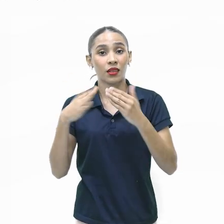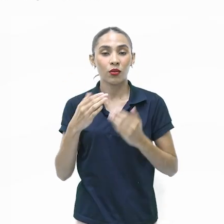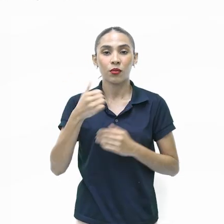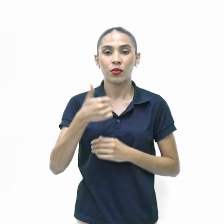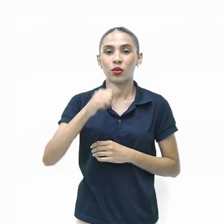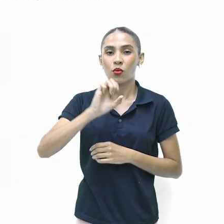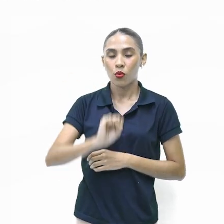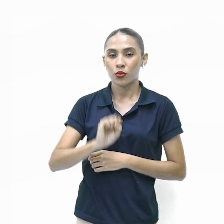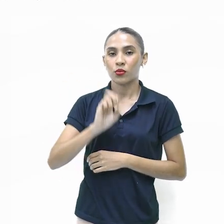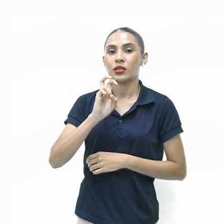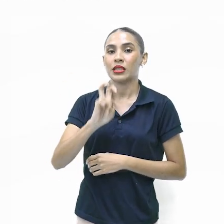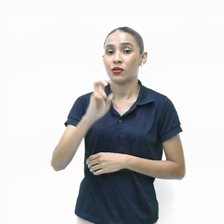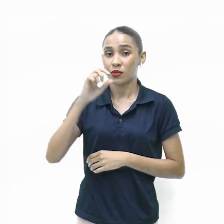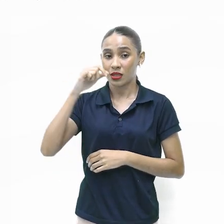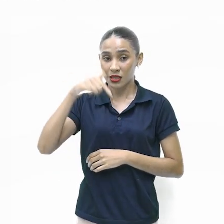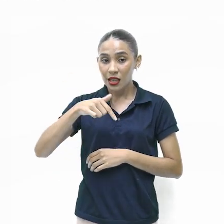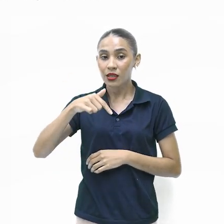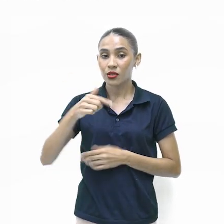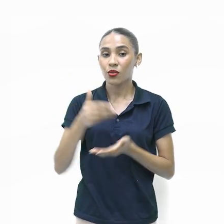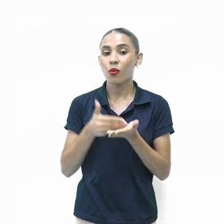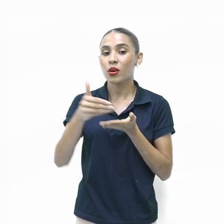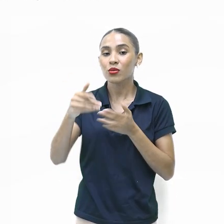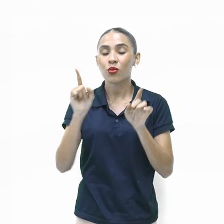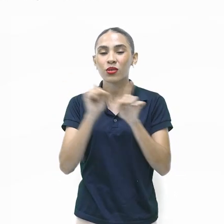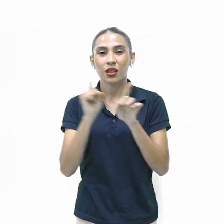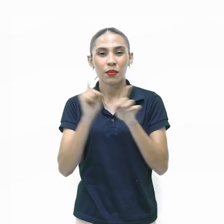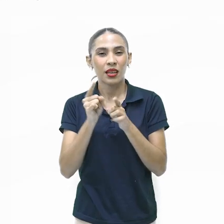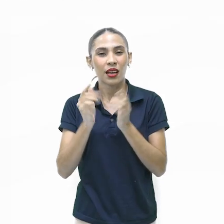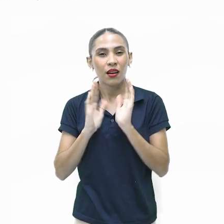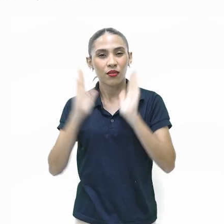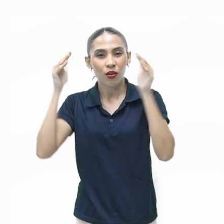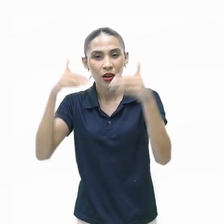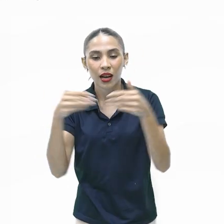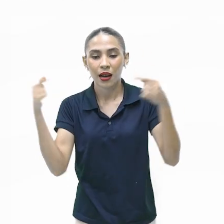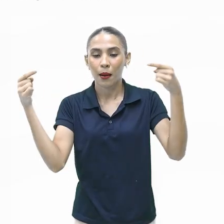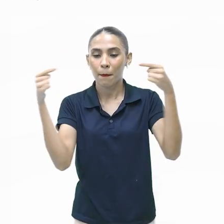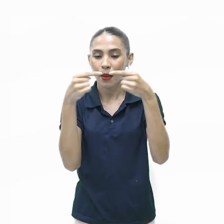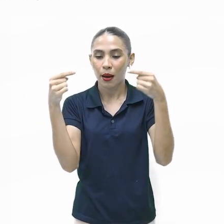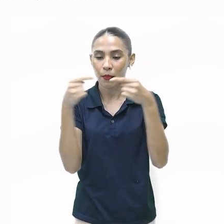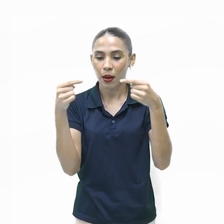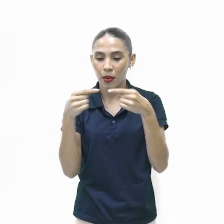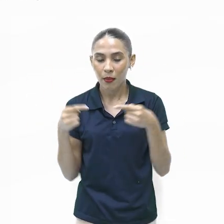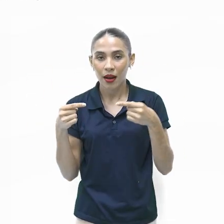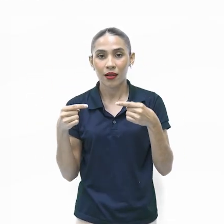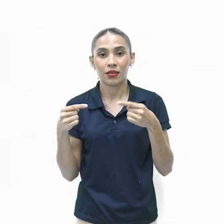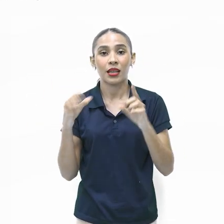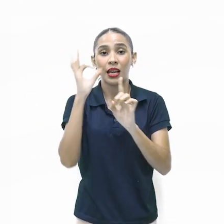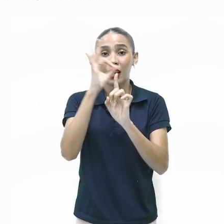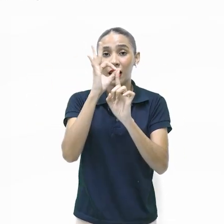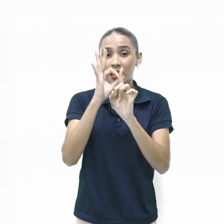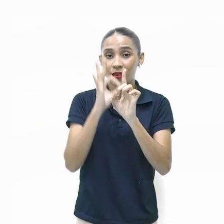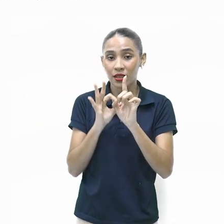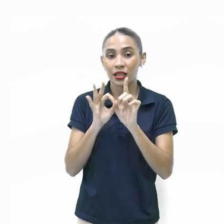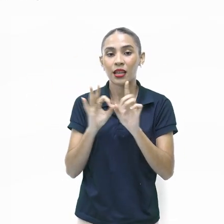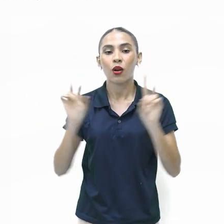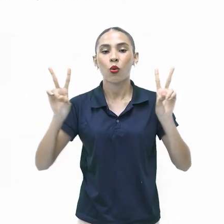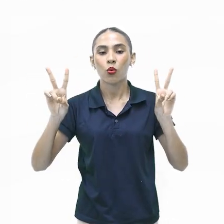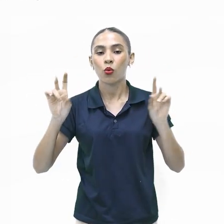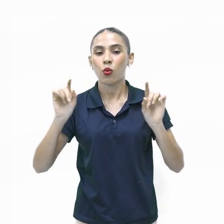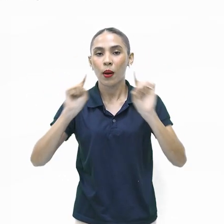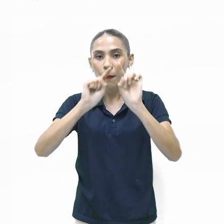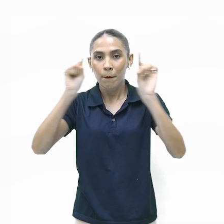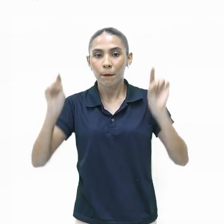Então, em torno de 1857, ele começou a trabalhar com o cruzamento de ervilhas. Esse nome,